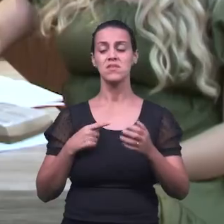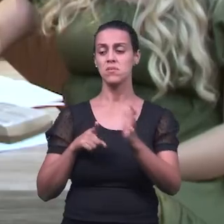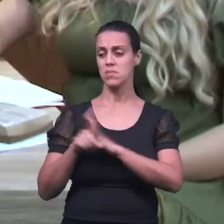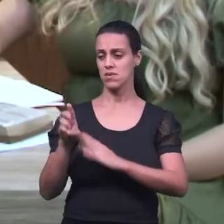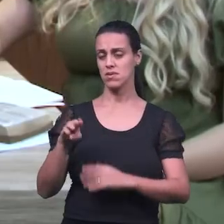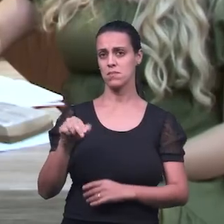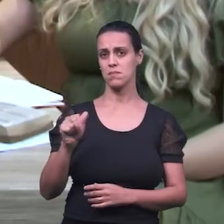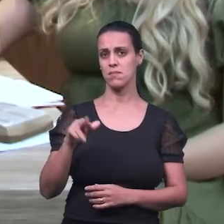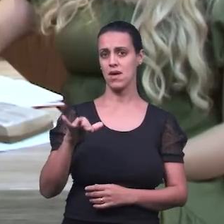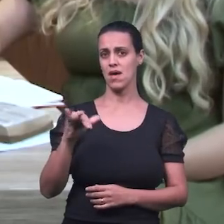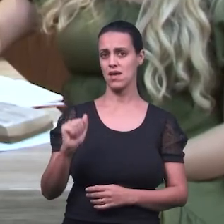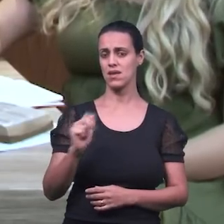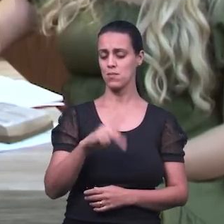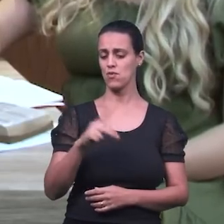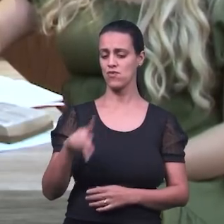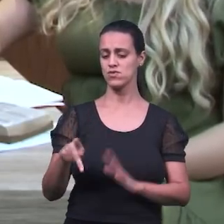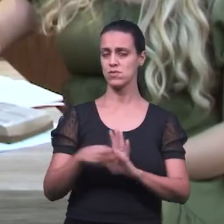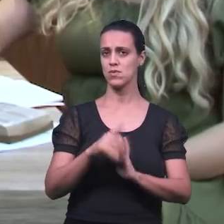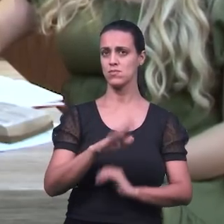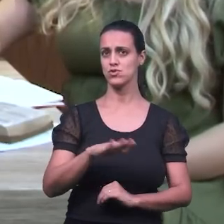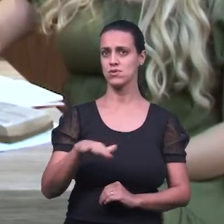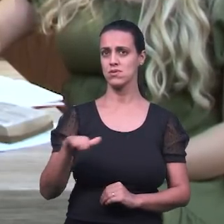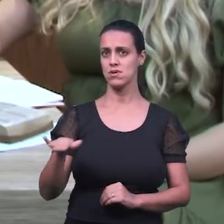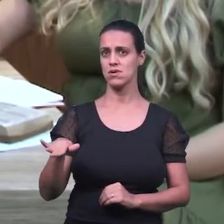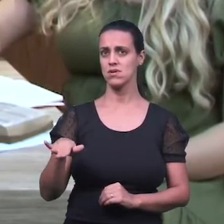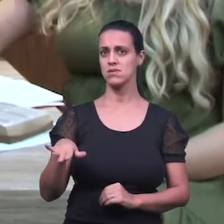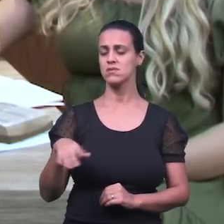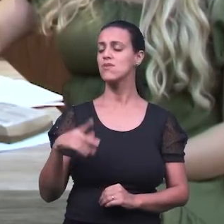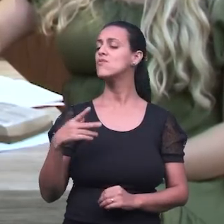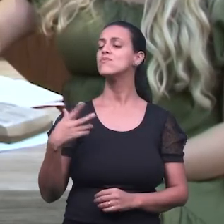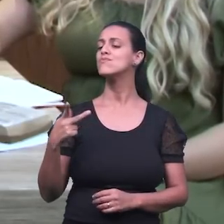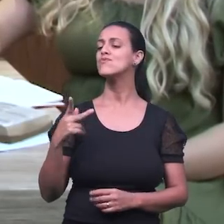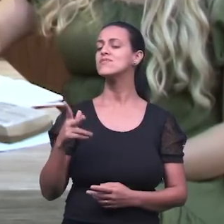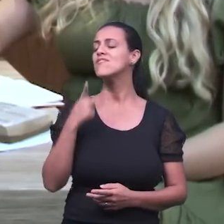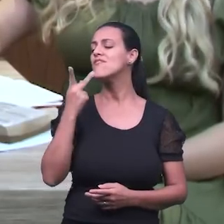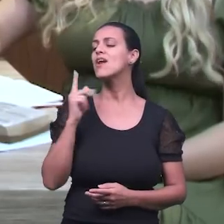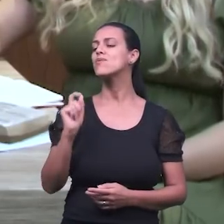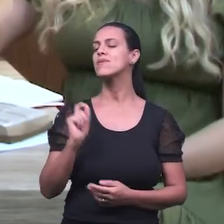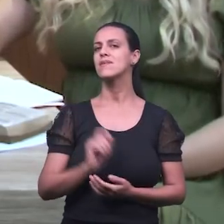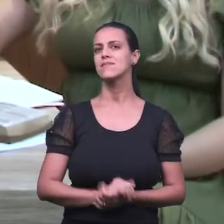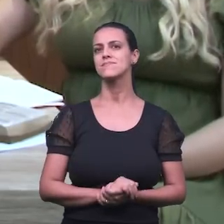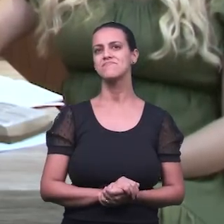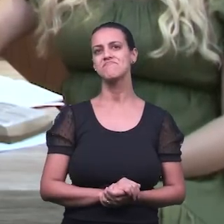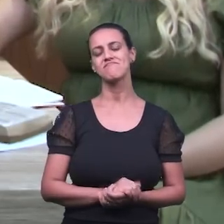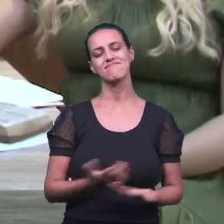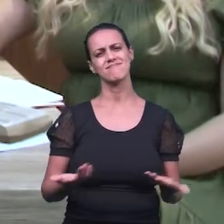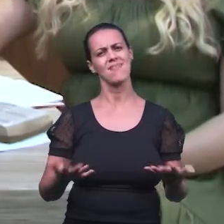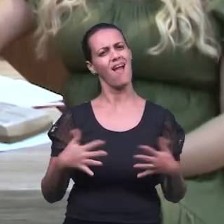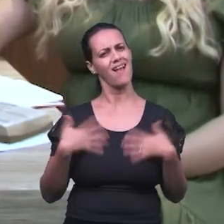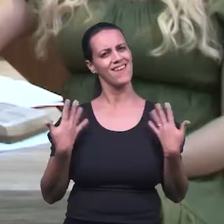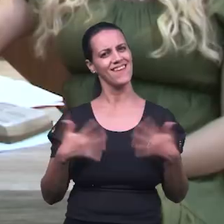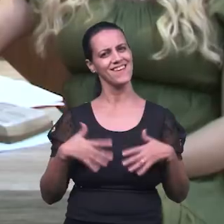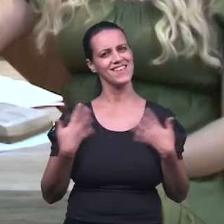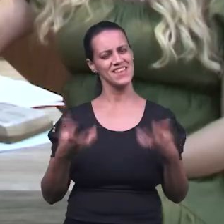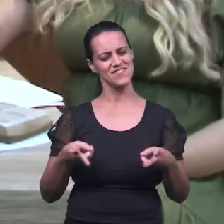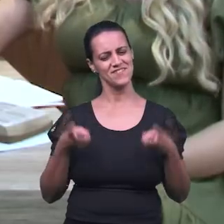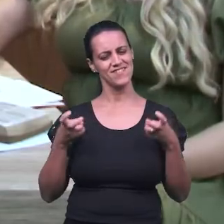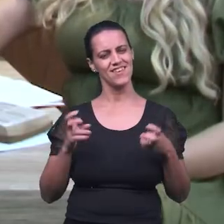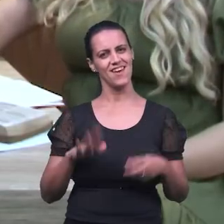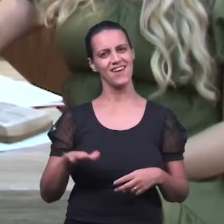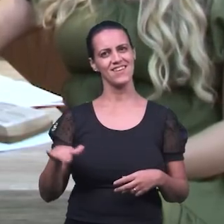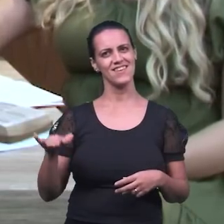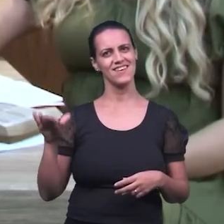para a Maria Luísa, que é professora também de crianças, quais são suas observações sobre essas participações. É uma alegria, né, ver as nossas crianças